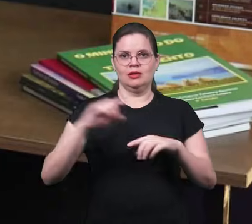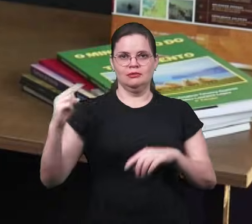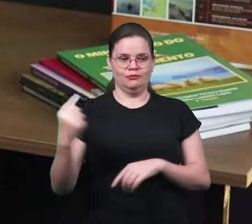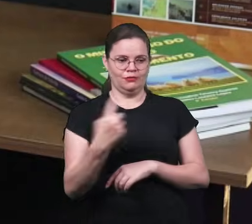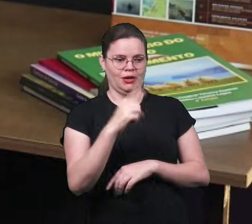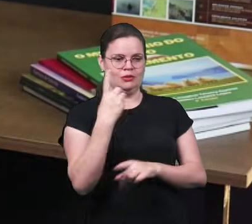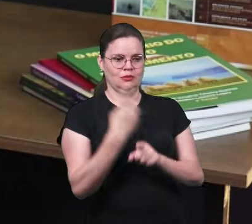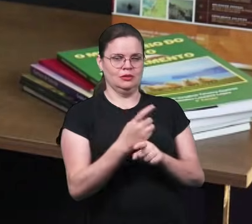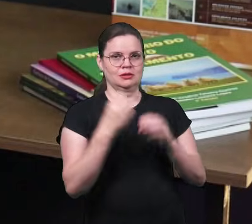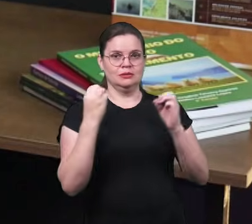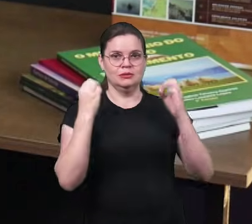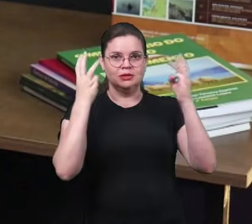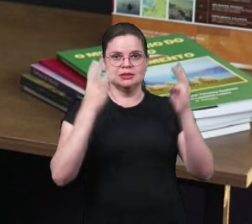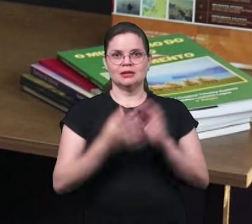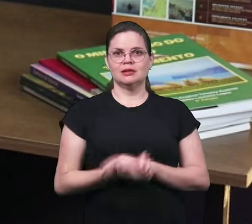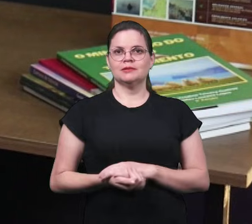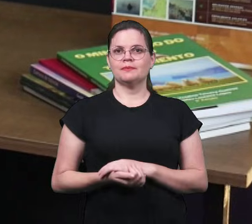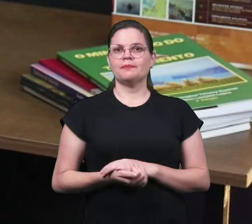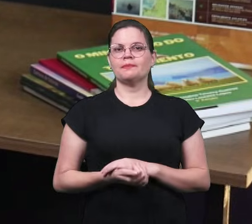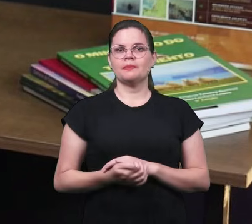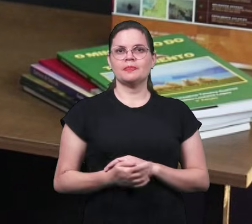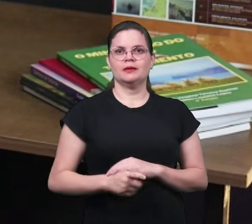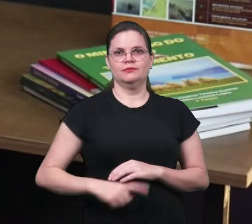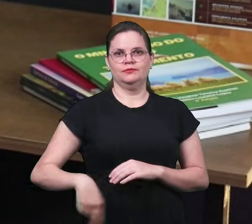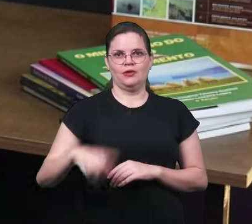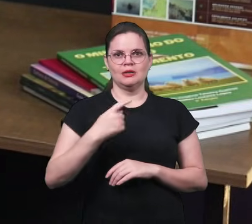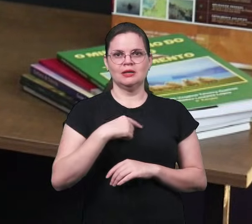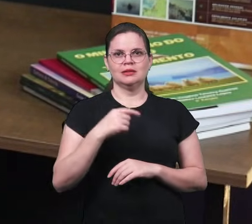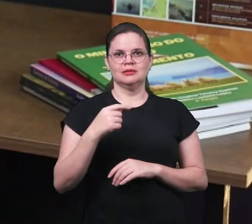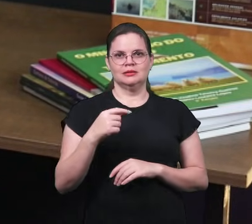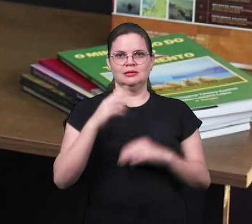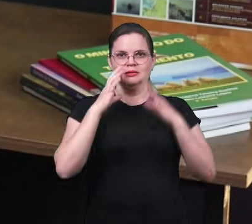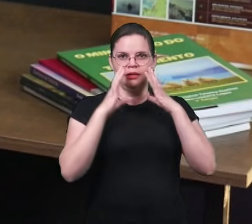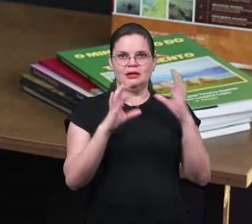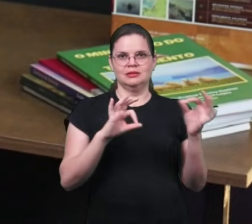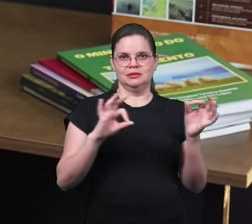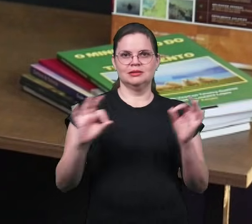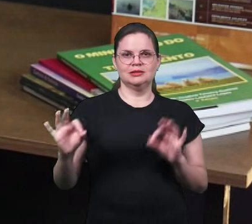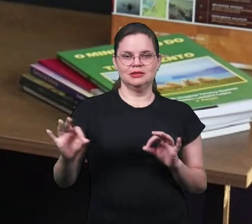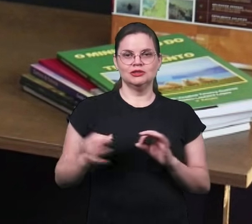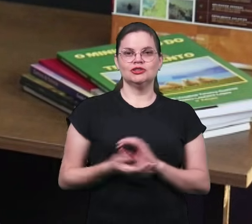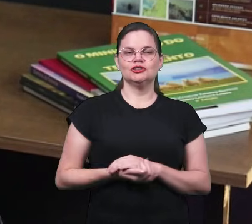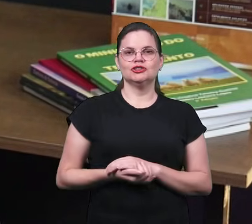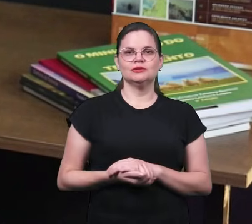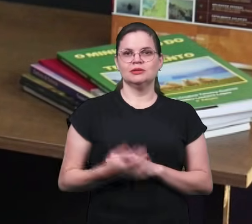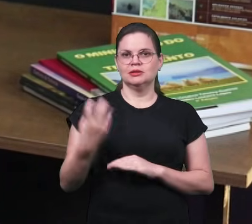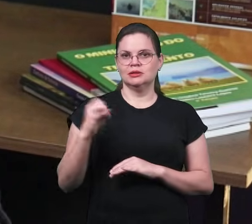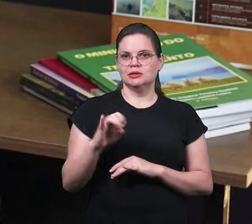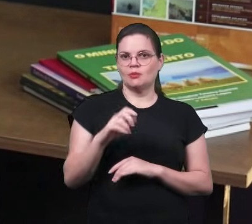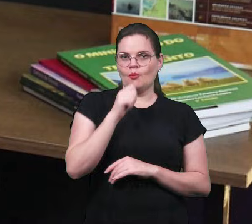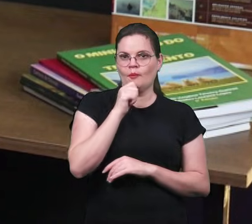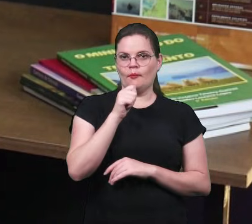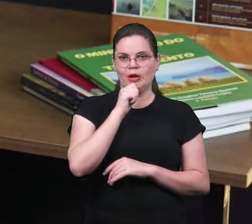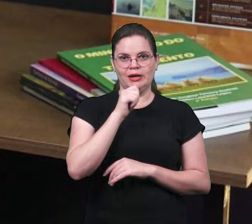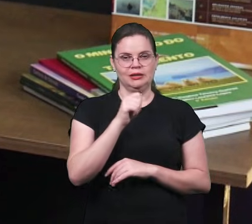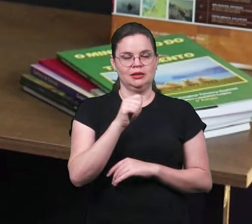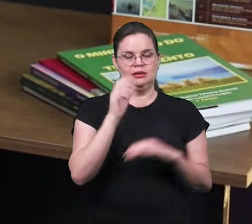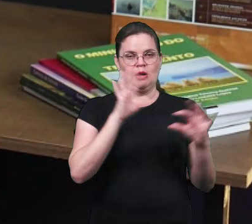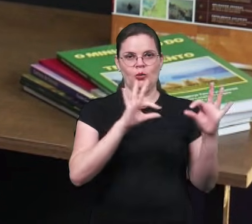porque quando nós olhamos, você que está nos assistindo, talvez você não assistiu os episódios anteriores, ou talvez você ainda não